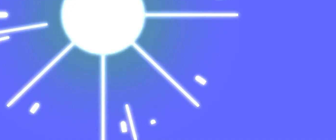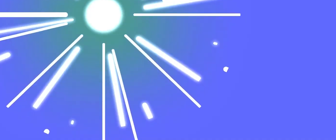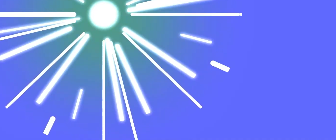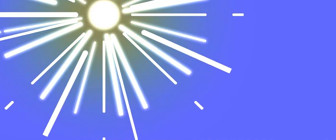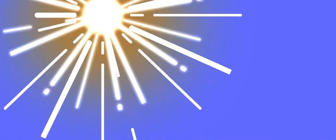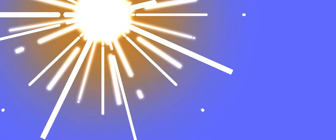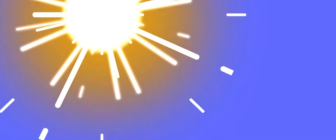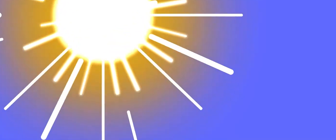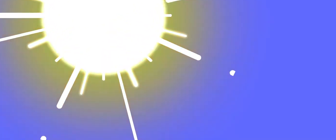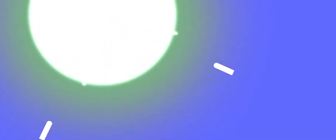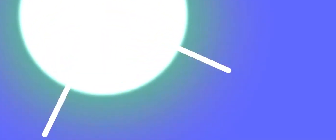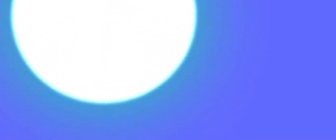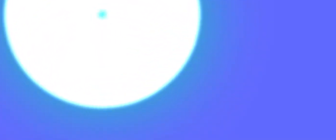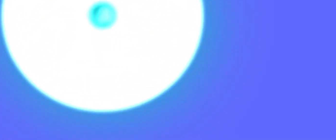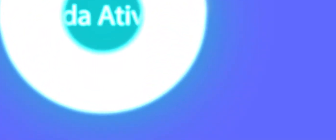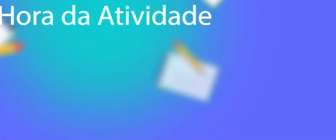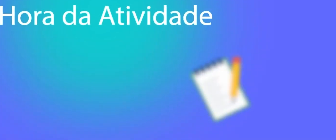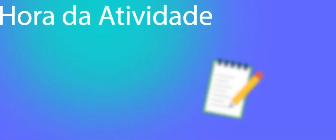atividade.